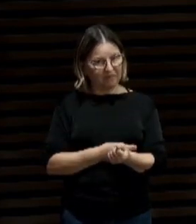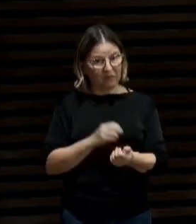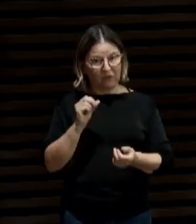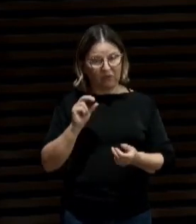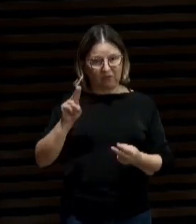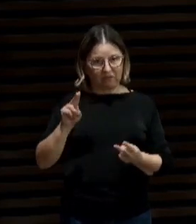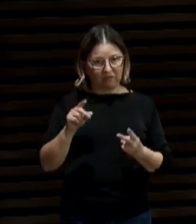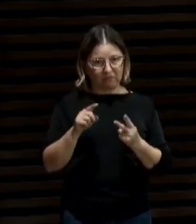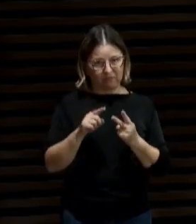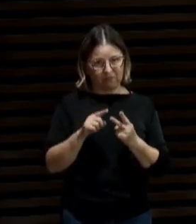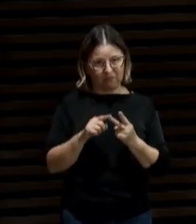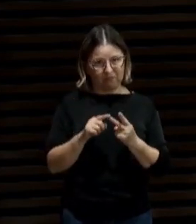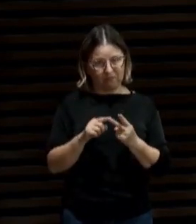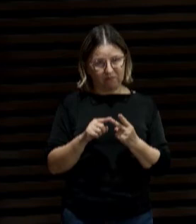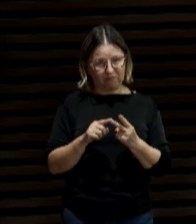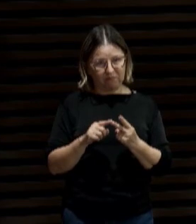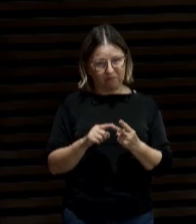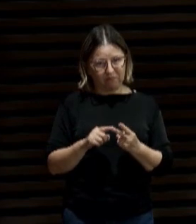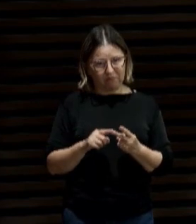ou não sabe o que é a regeneração.